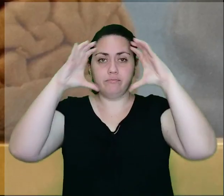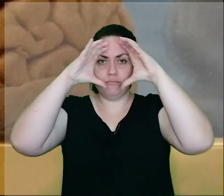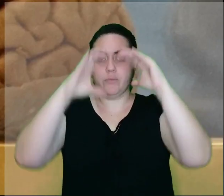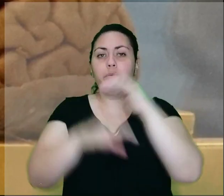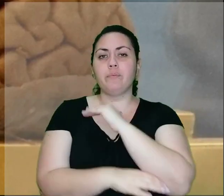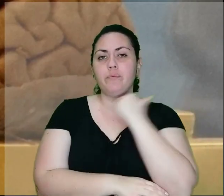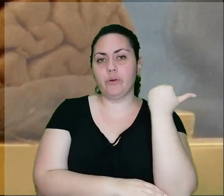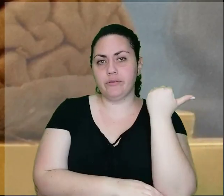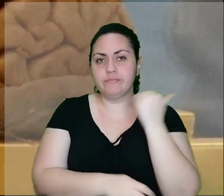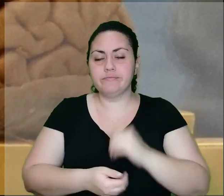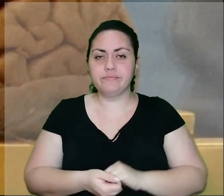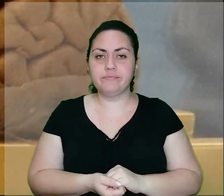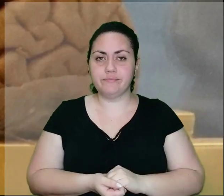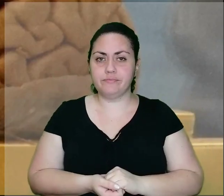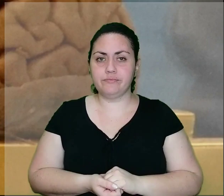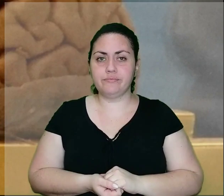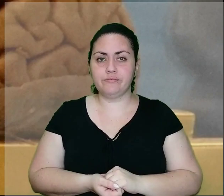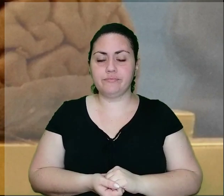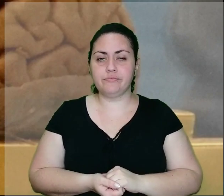resultando em morte cerebral.